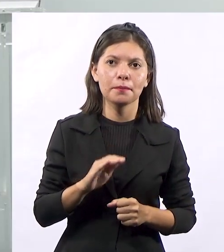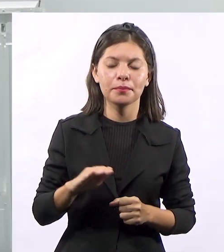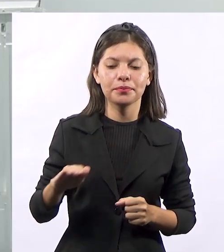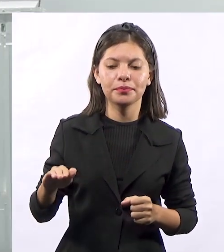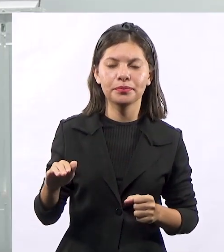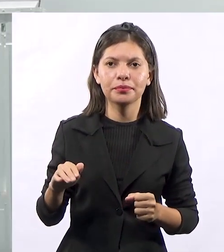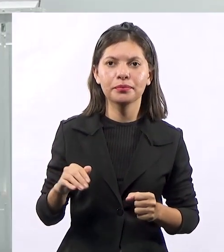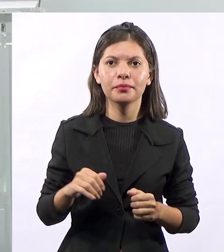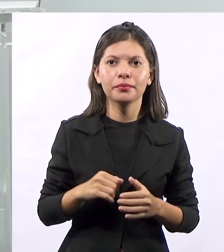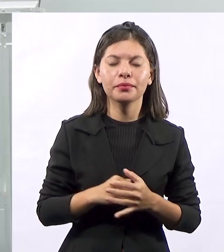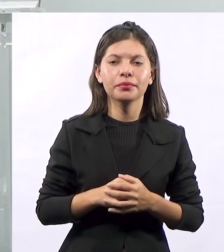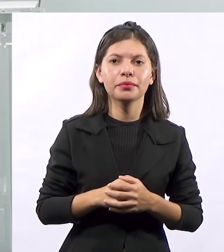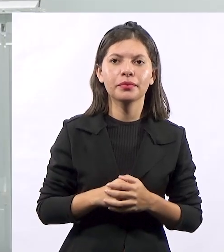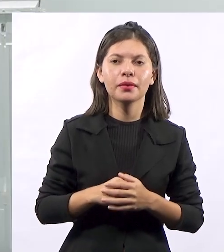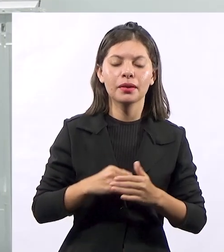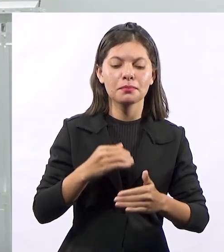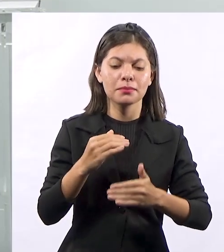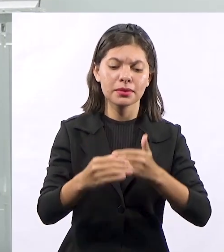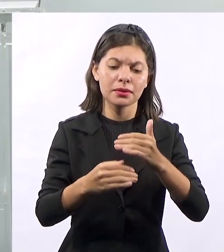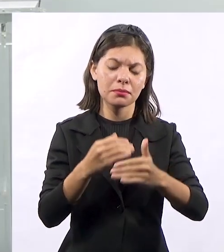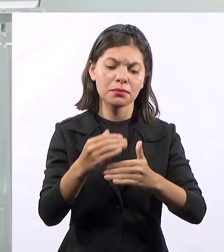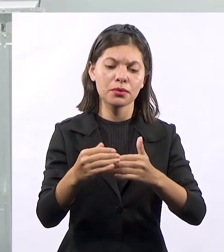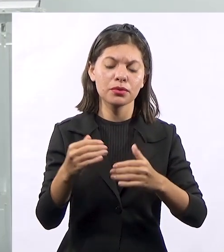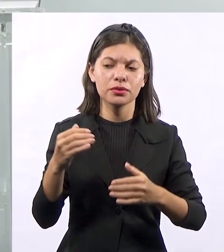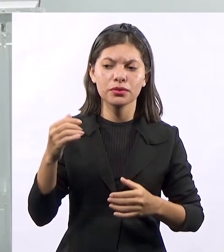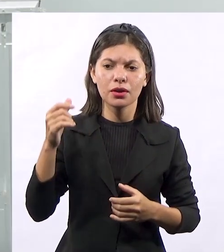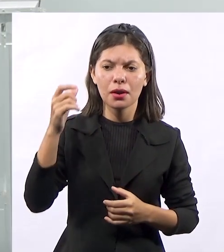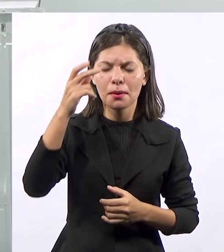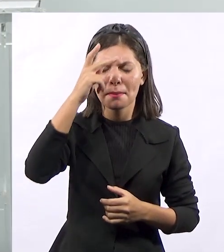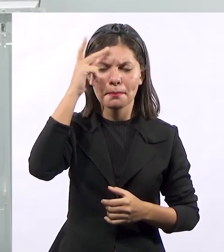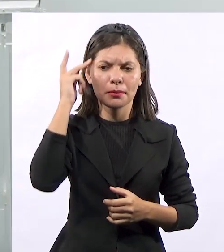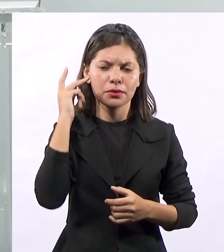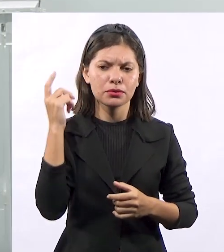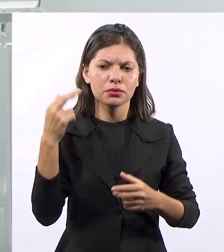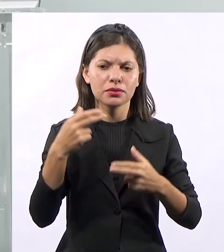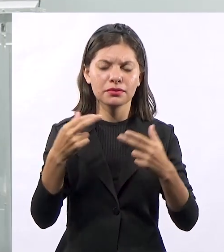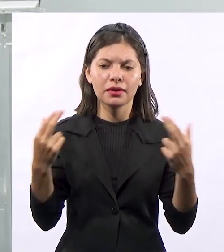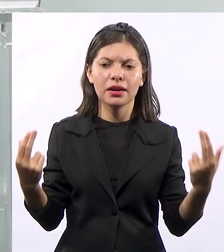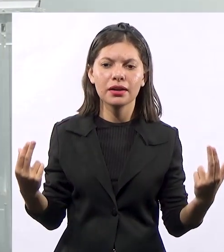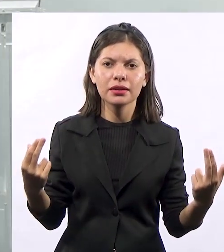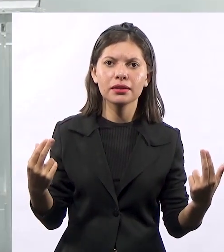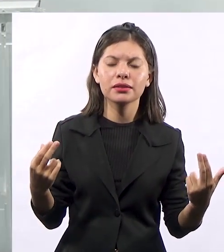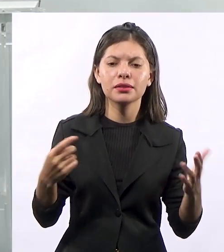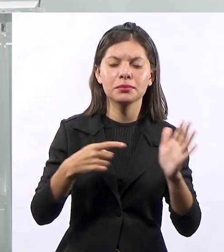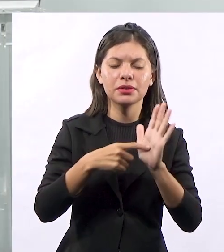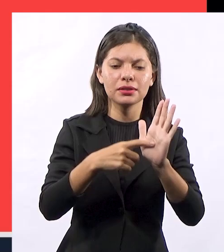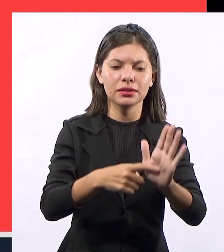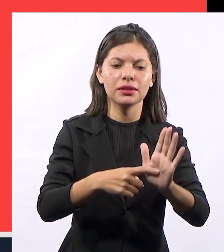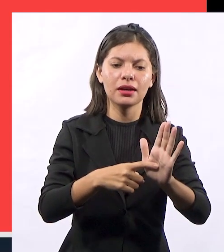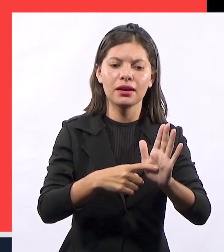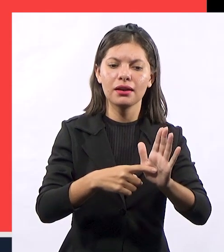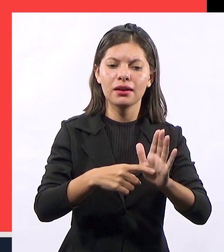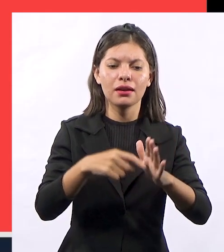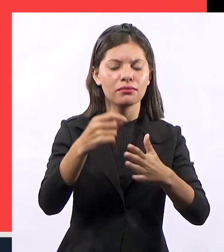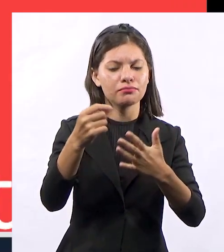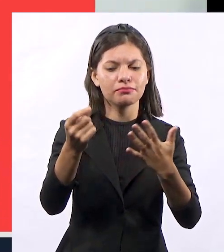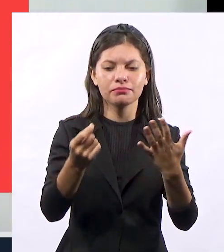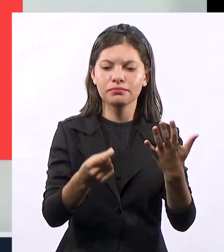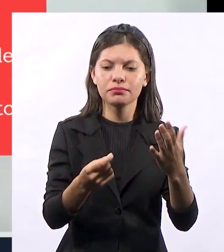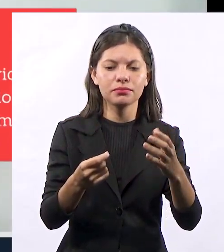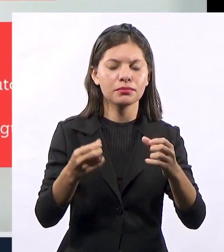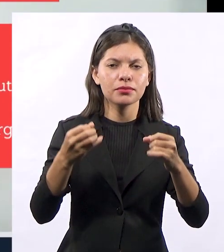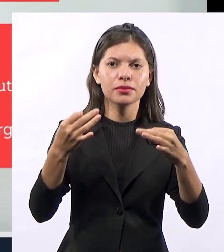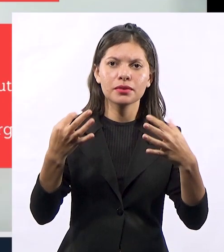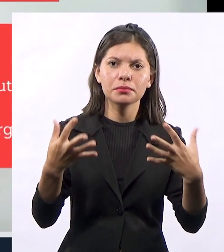outros pesquisadores podem vir e apresentar outros fundamentos. Então, é nesse sentido que o Pedro Demo vai falar